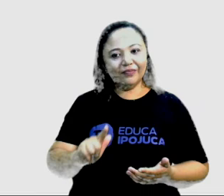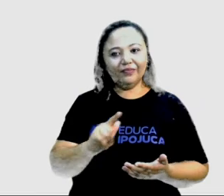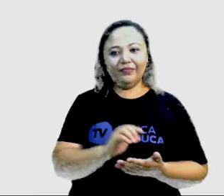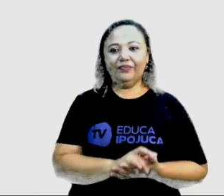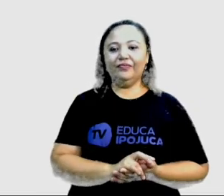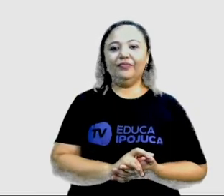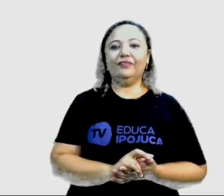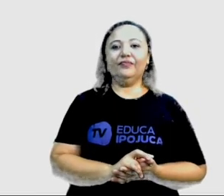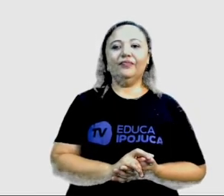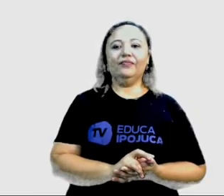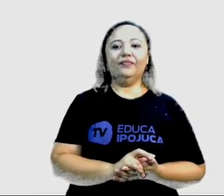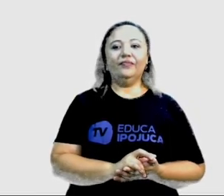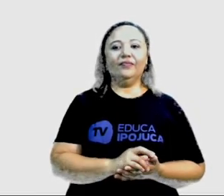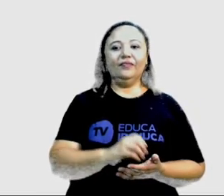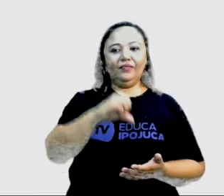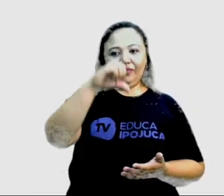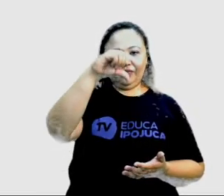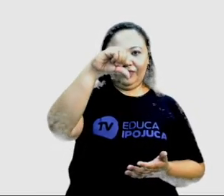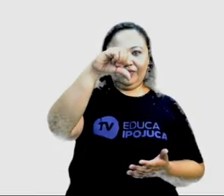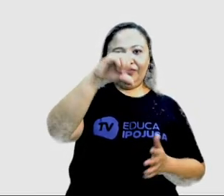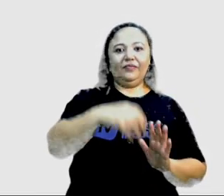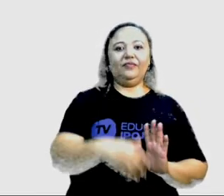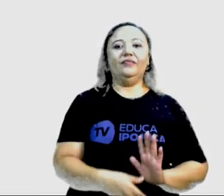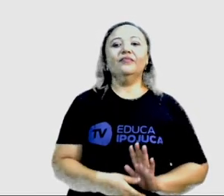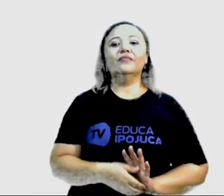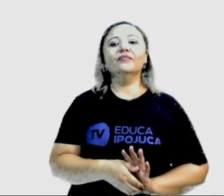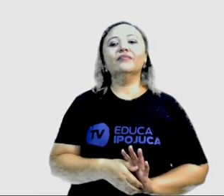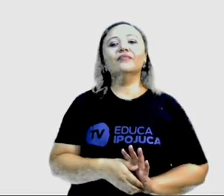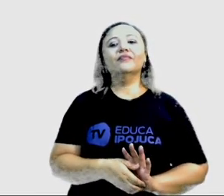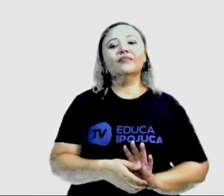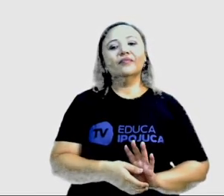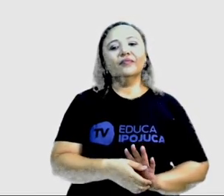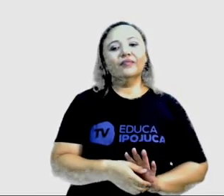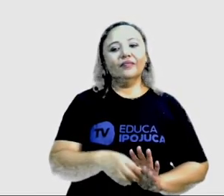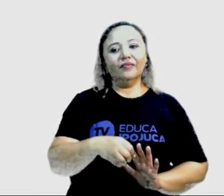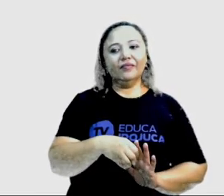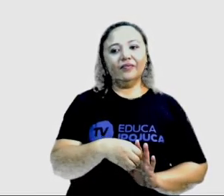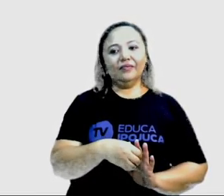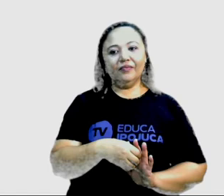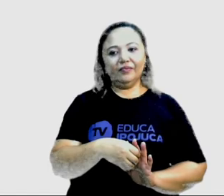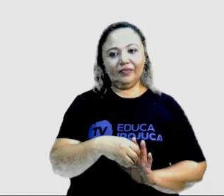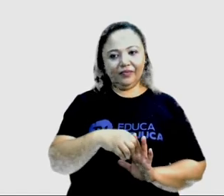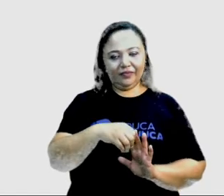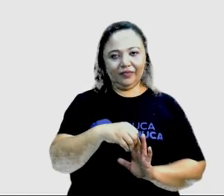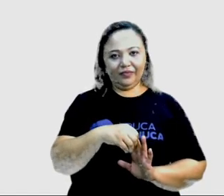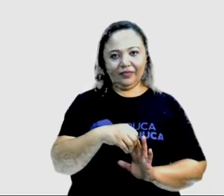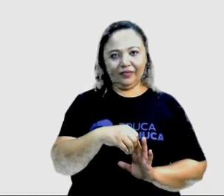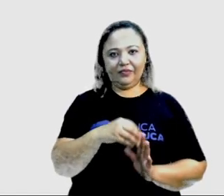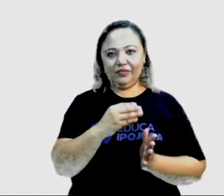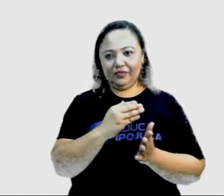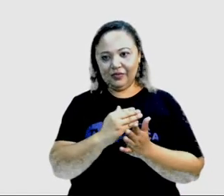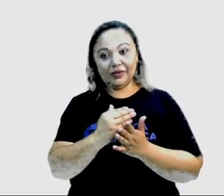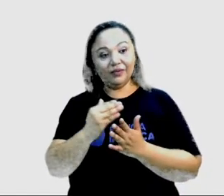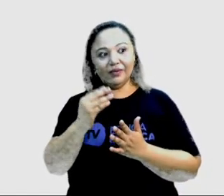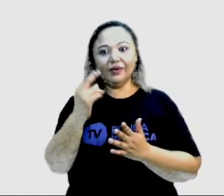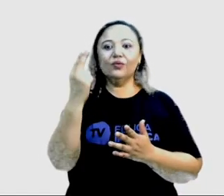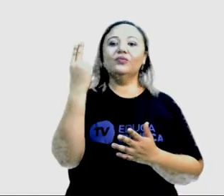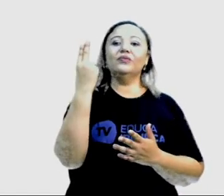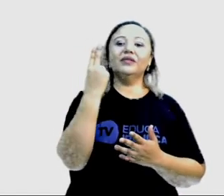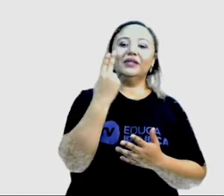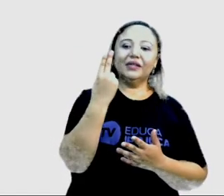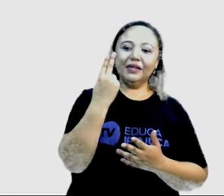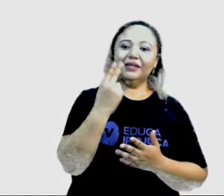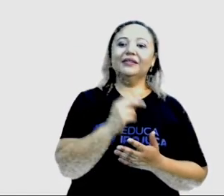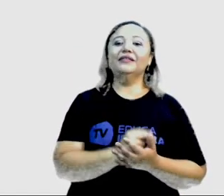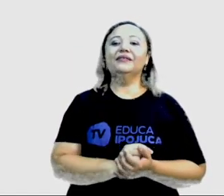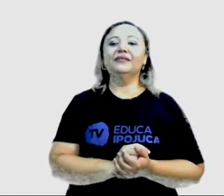próxima. Temos aí 9, sempre começando da casa decimal da